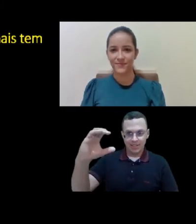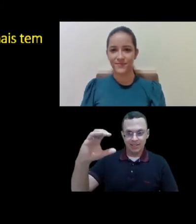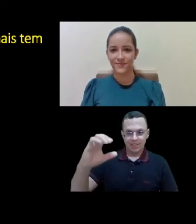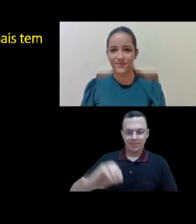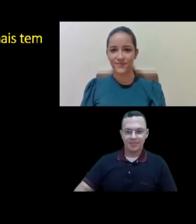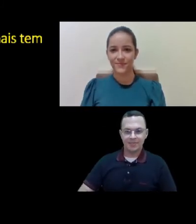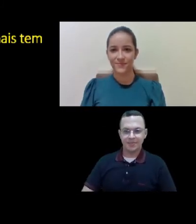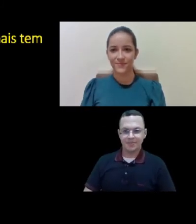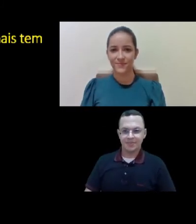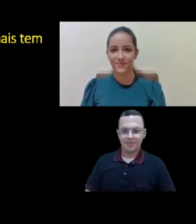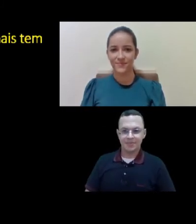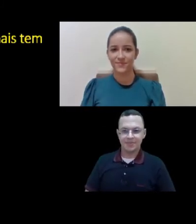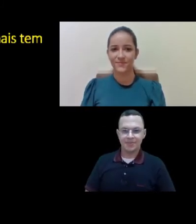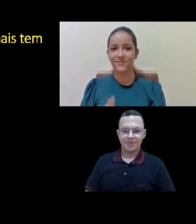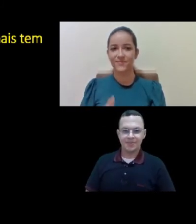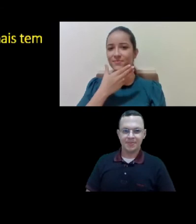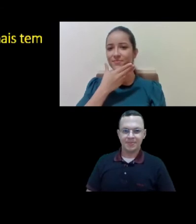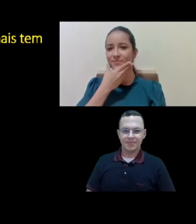C,